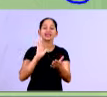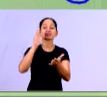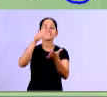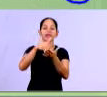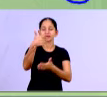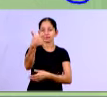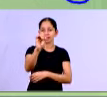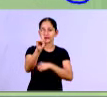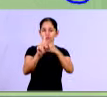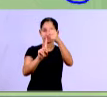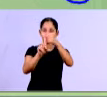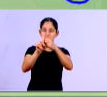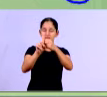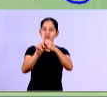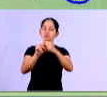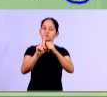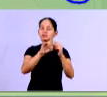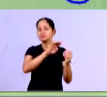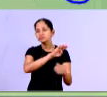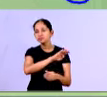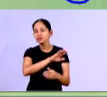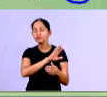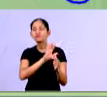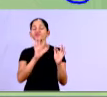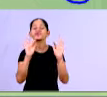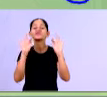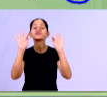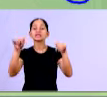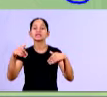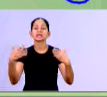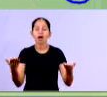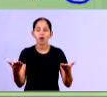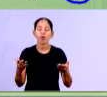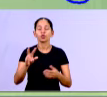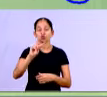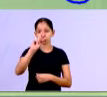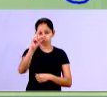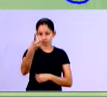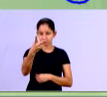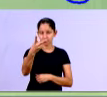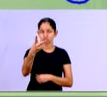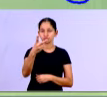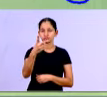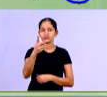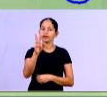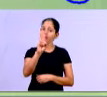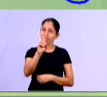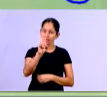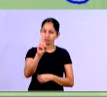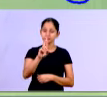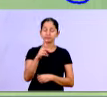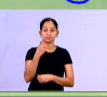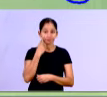mês, vou ter um valor final de R$2.000.